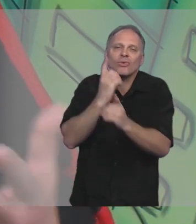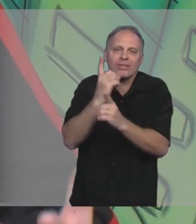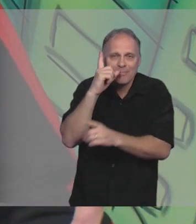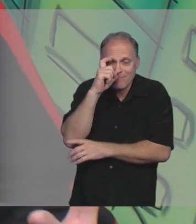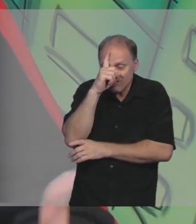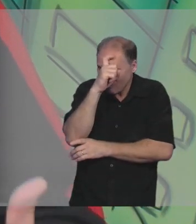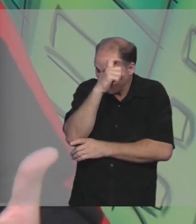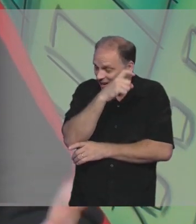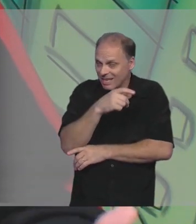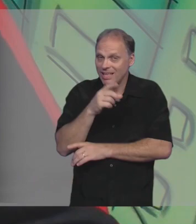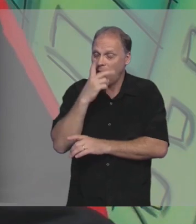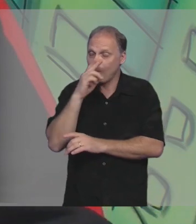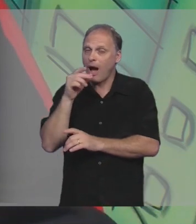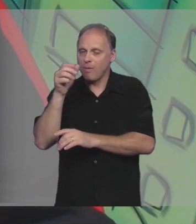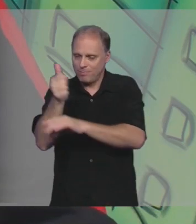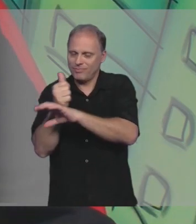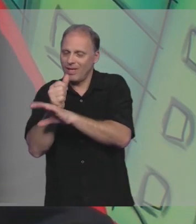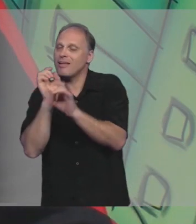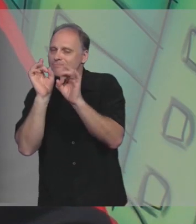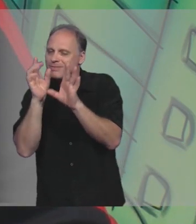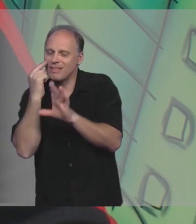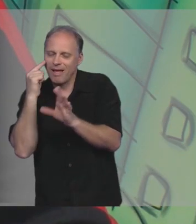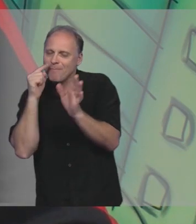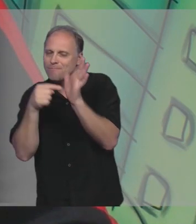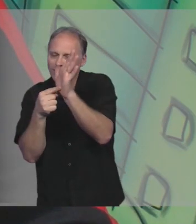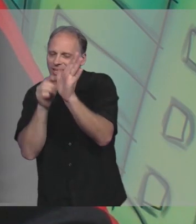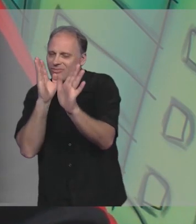que os especialistas estão apontando já,